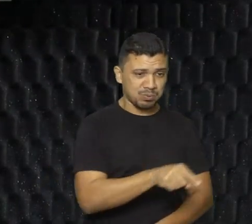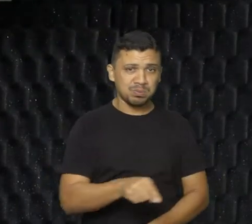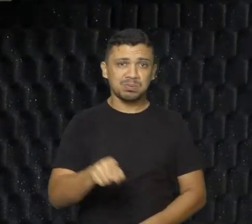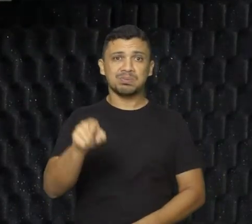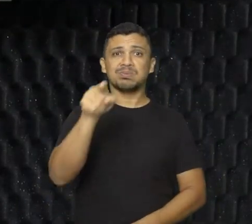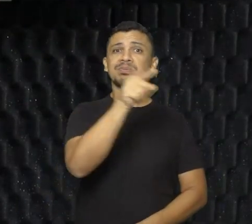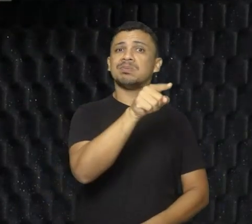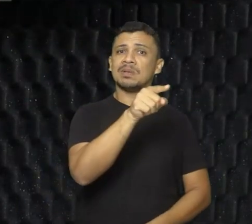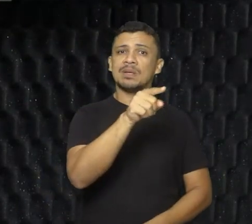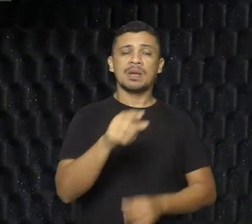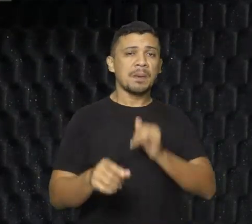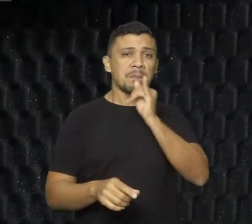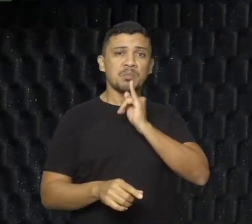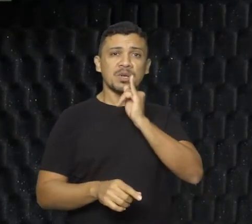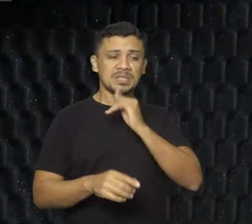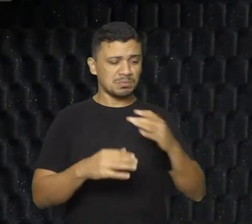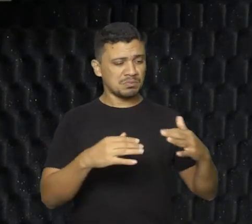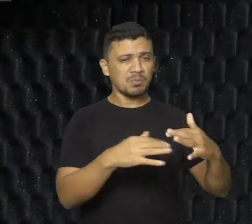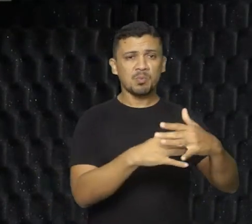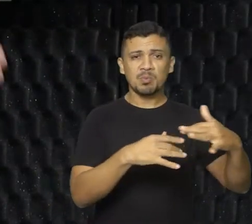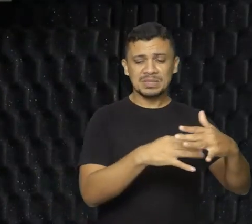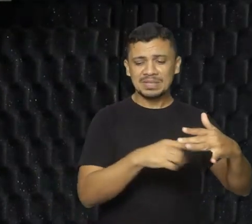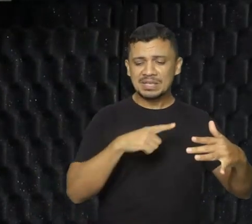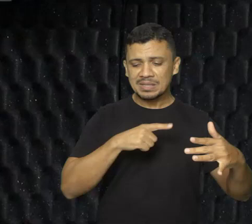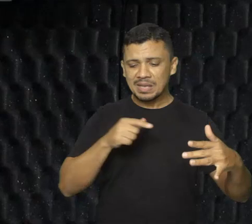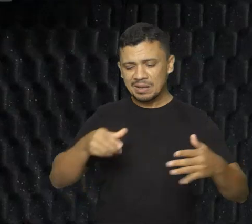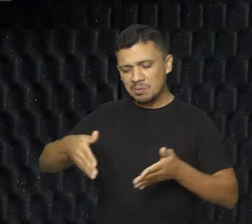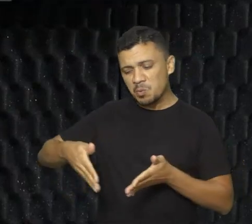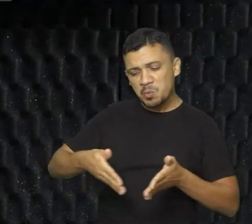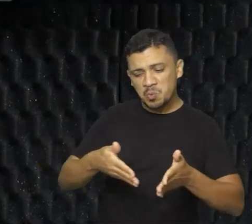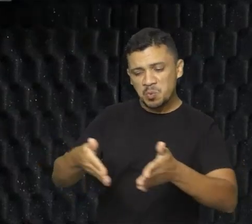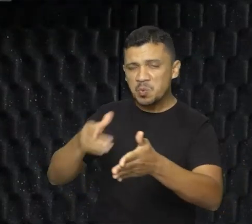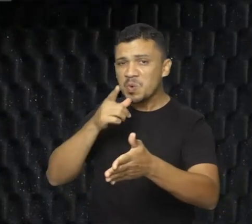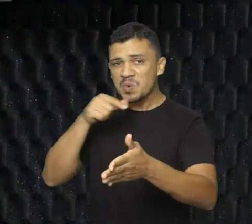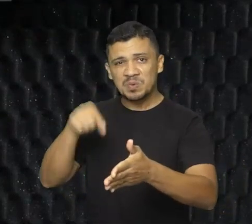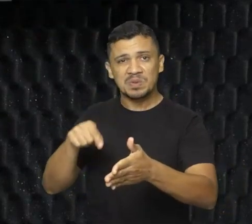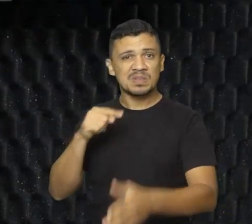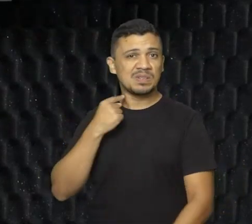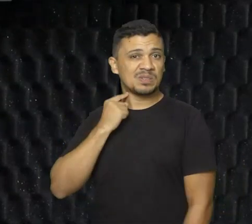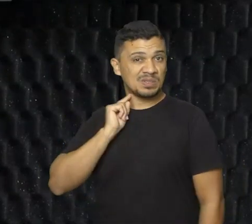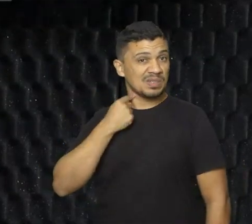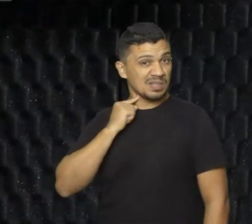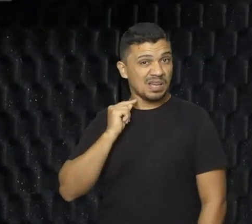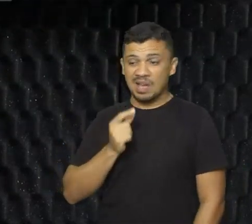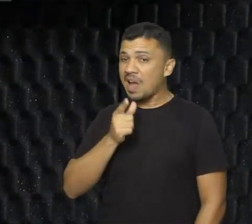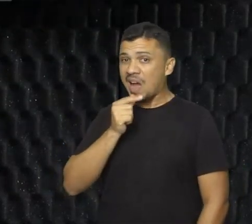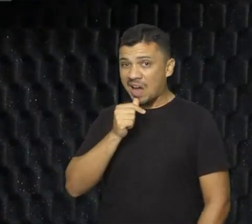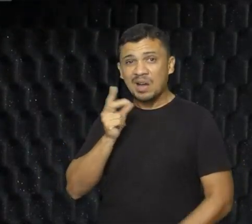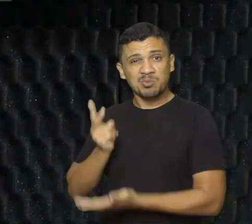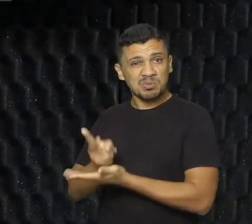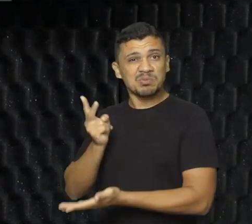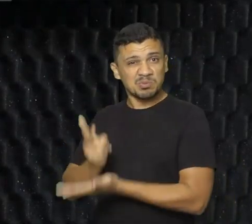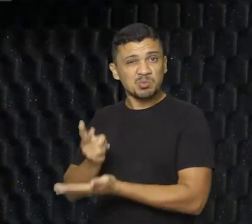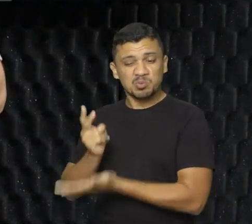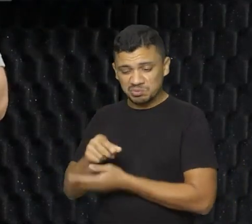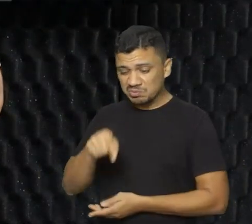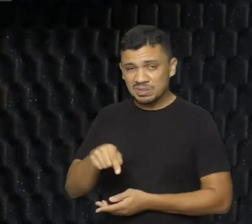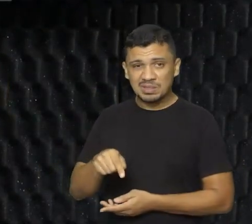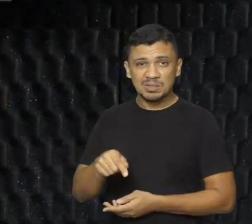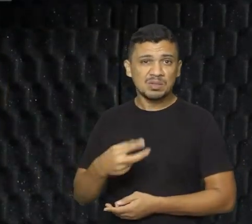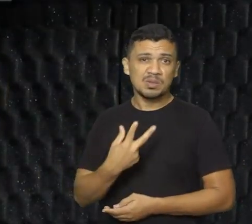estar numa cidade, por exemplo, que tem algum córrego que esteja contaminado. A água continua fluindo, mas infelizmente ele não pode